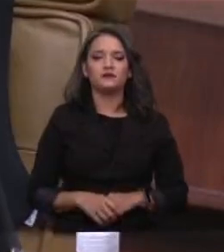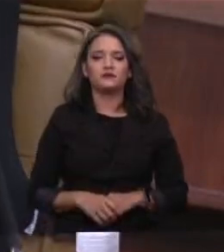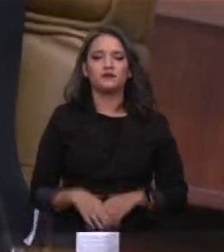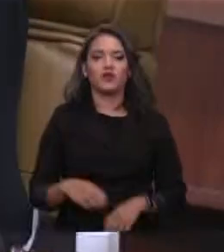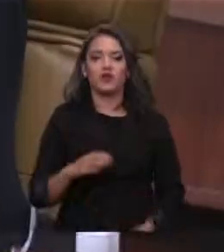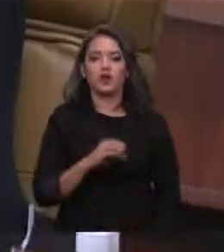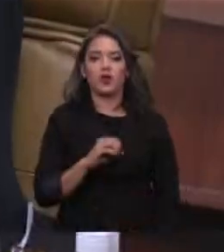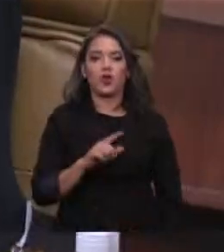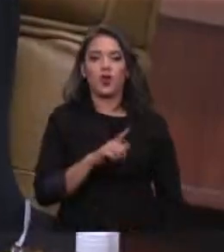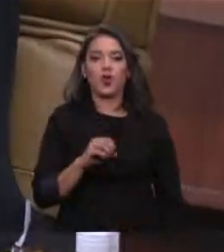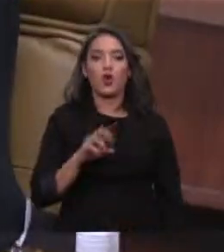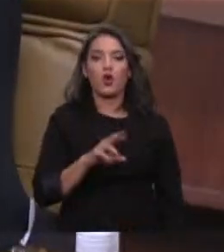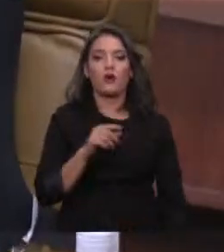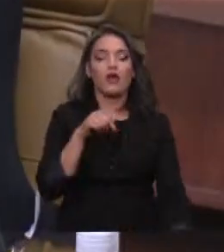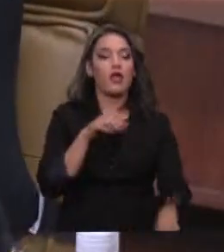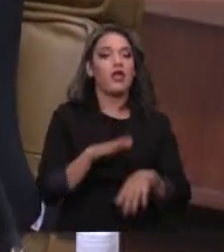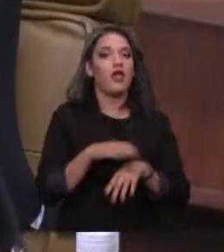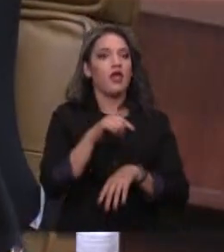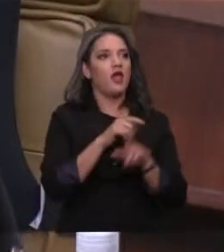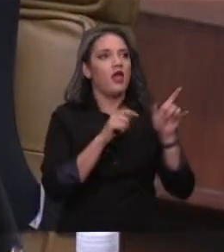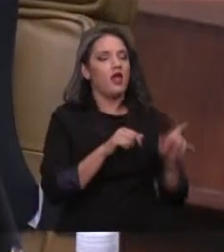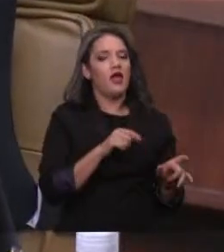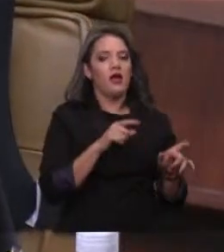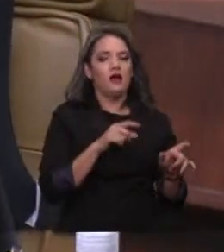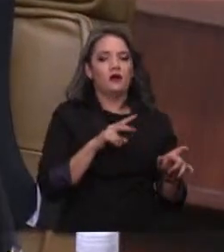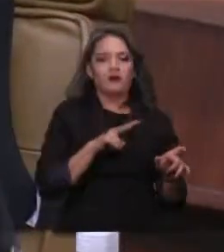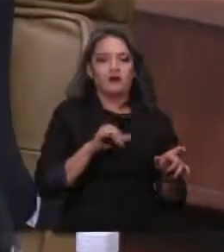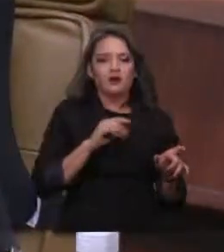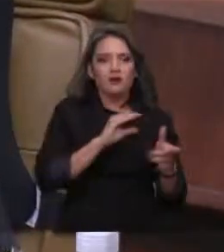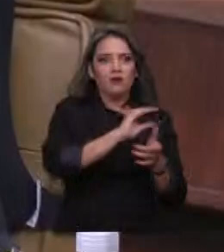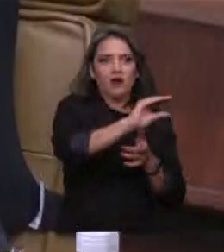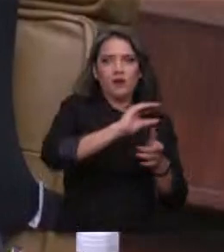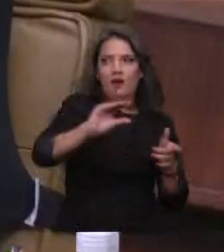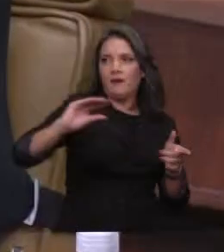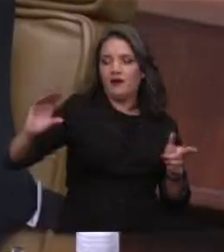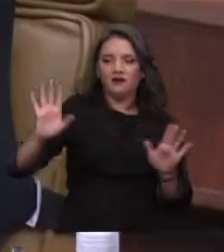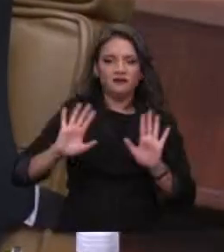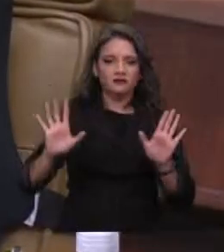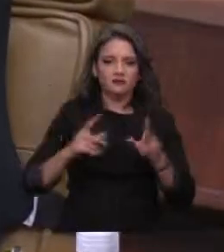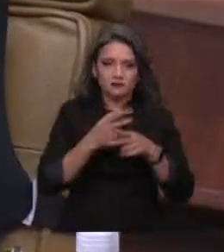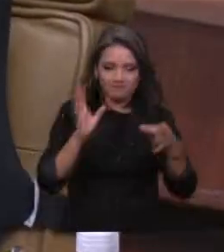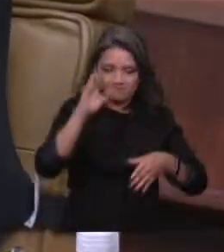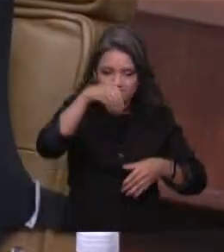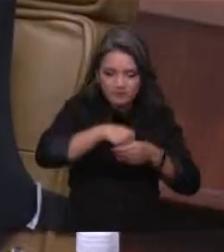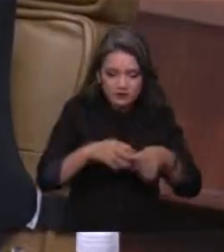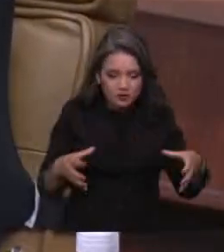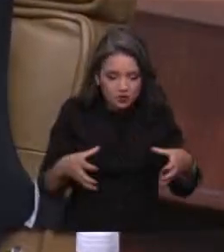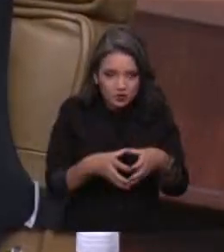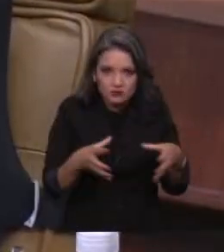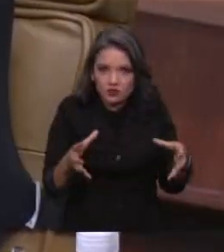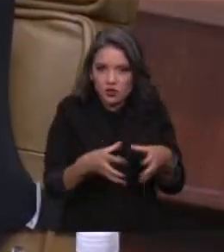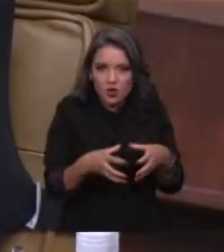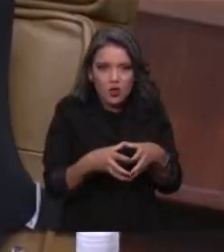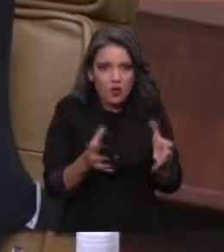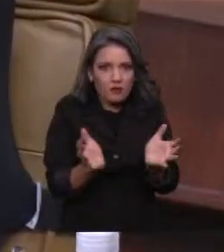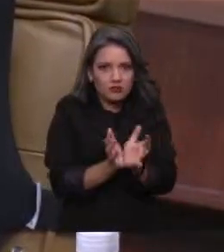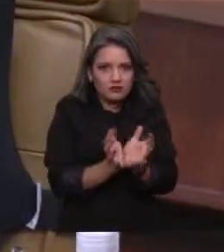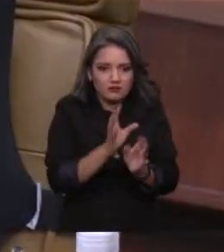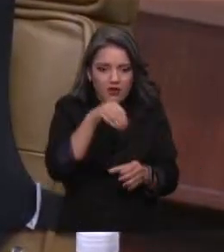Fernando Collor de Mello distribuía para outros agentes. Eram recursos internalizados no seu próprio